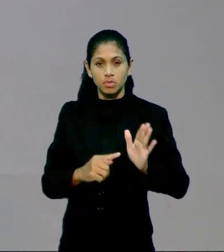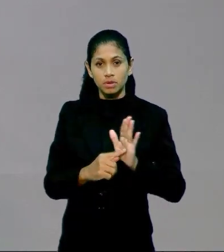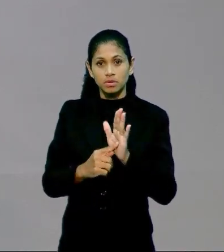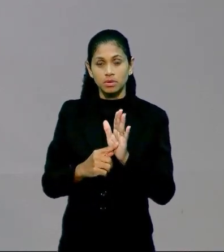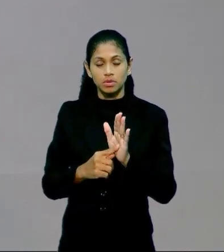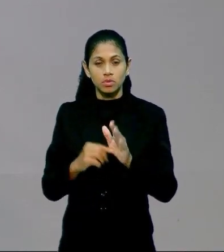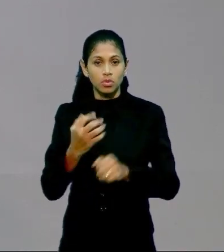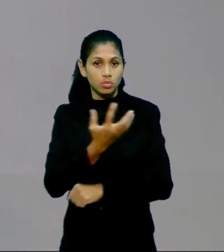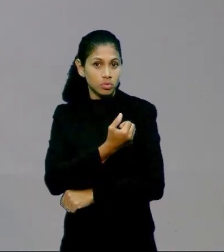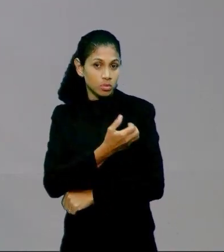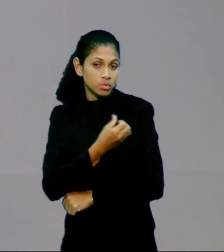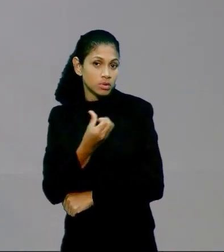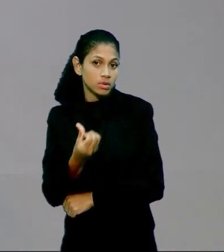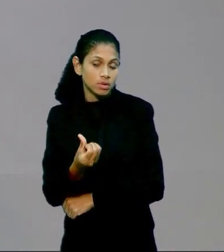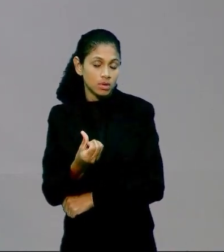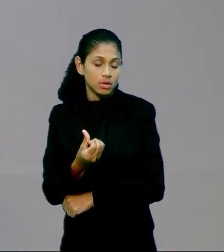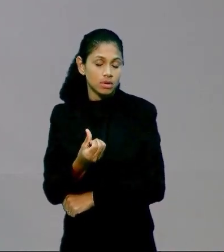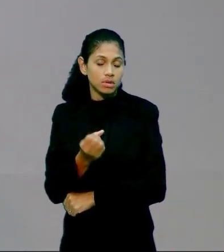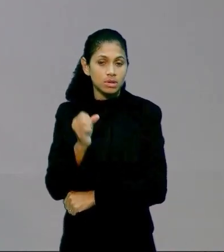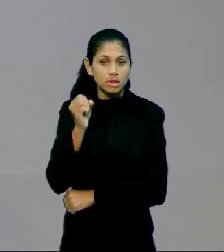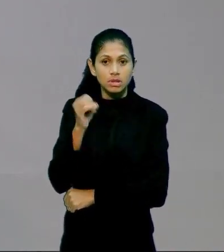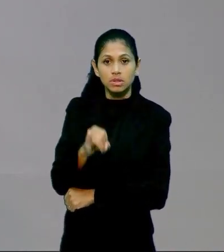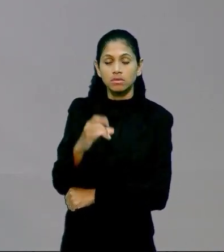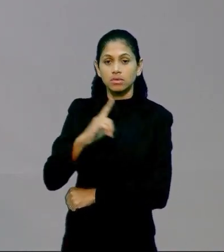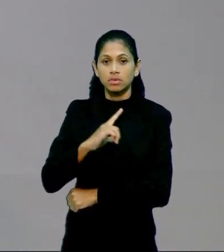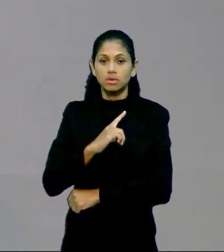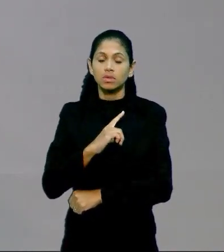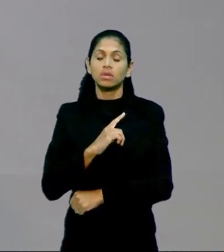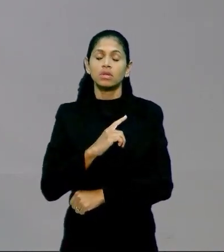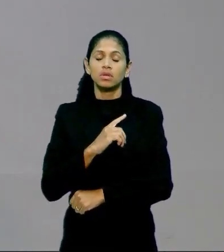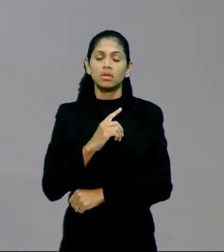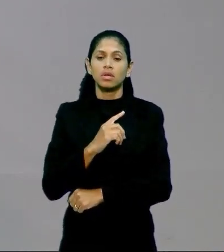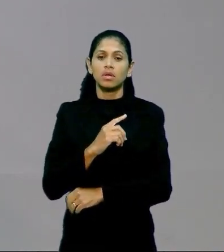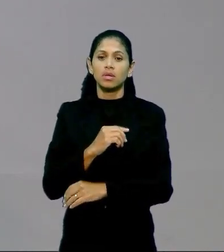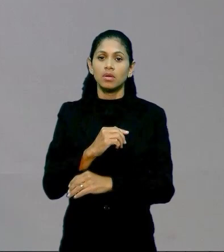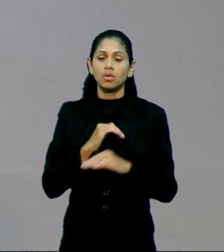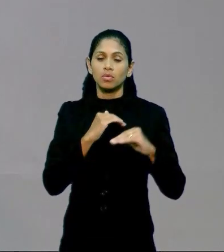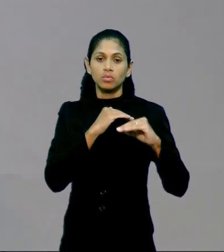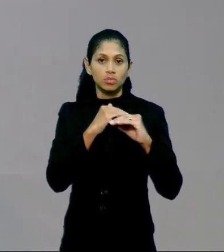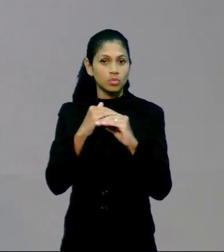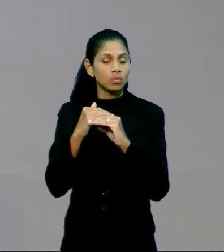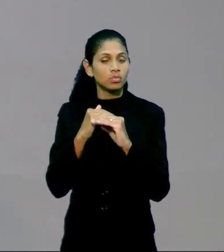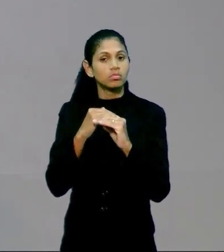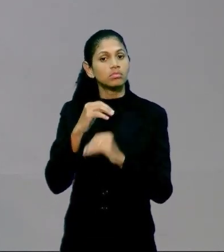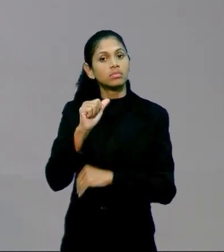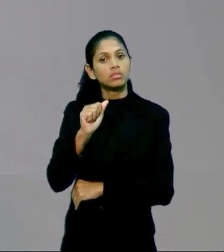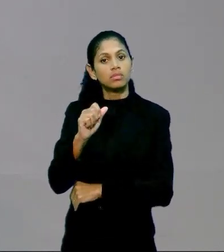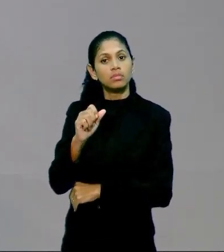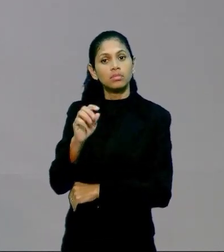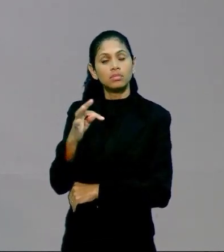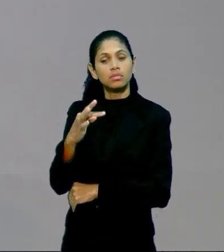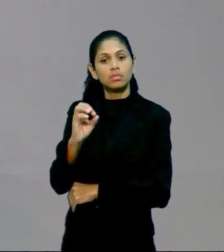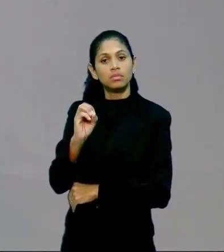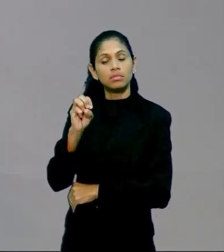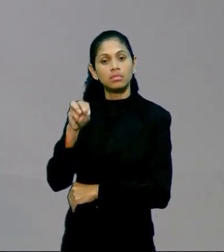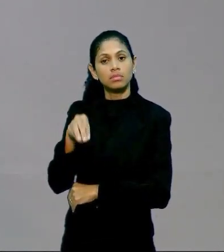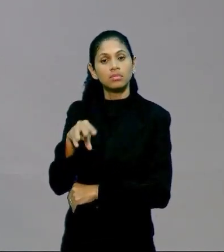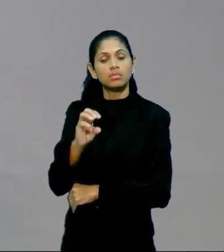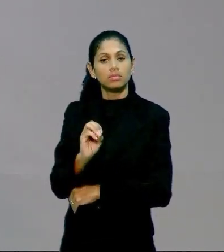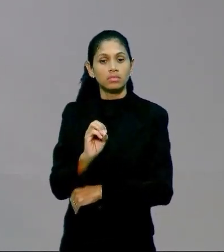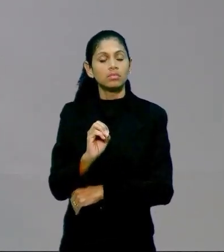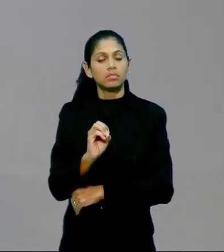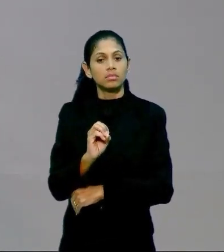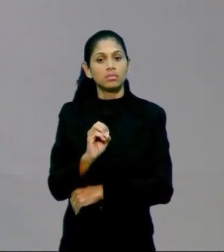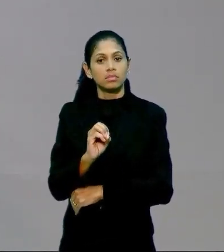esse mesmo número atômico, ele forma um elemento, tá? É claro que eu posso